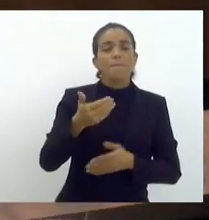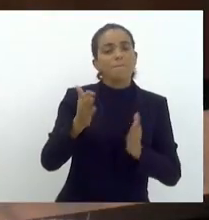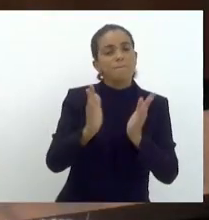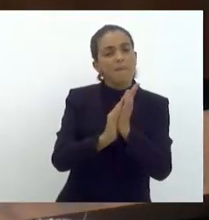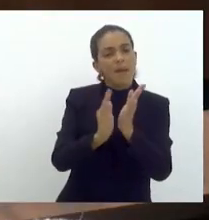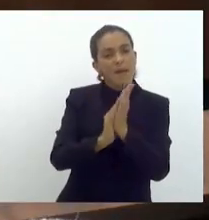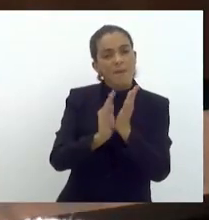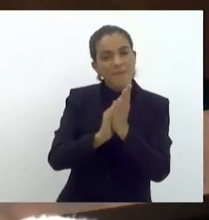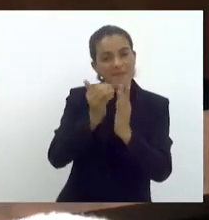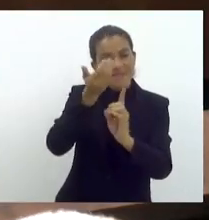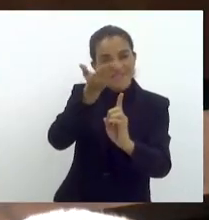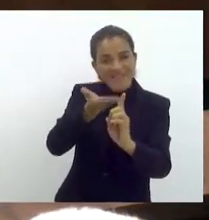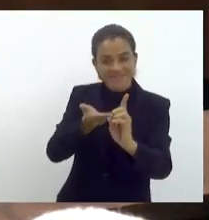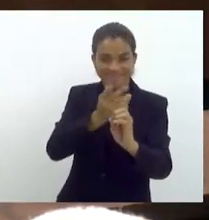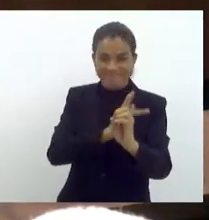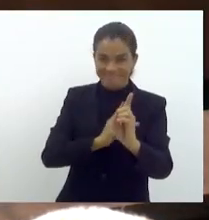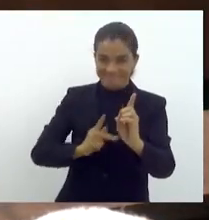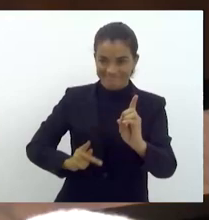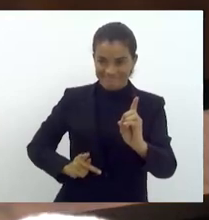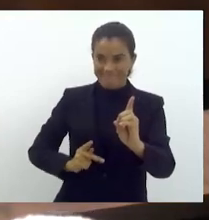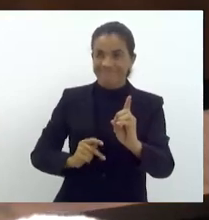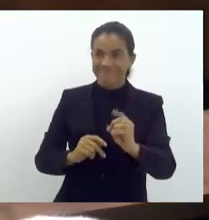vossa excelência